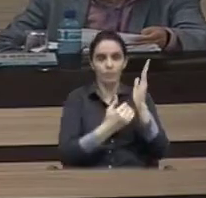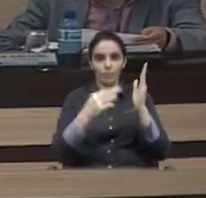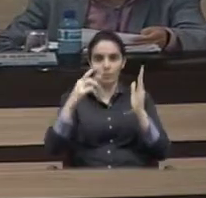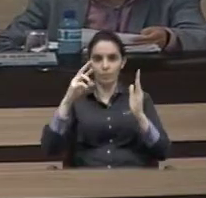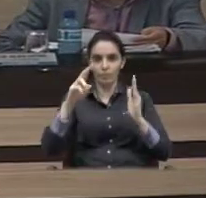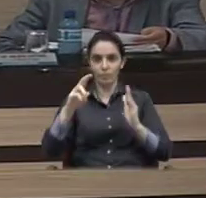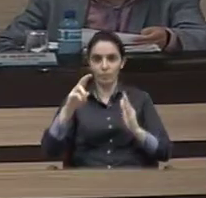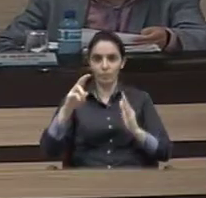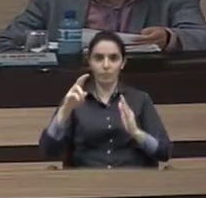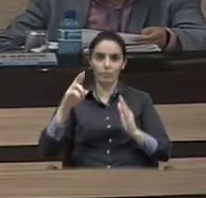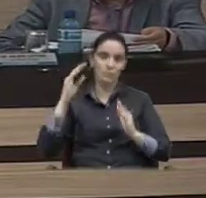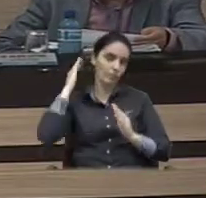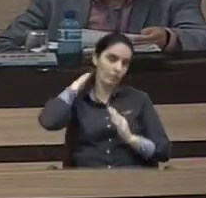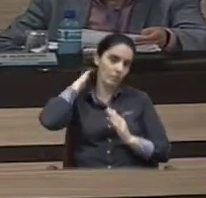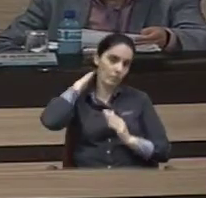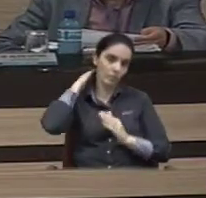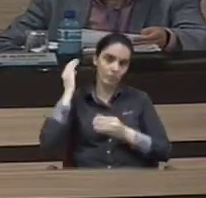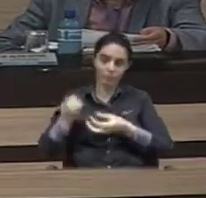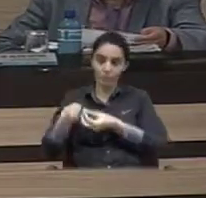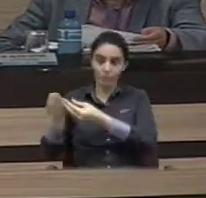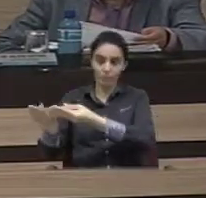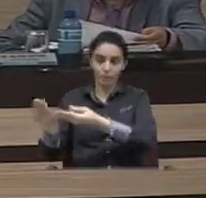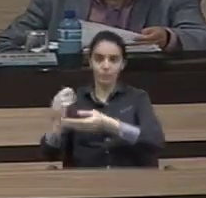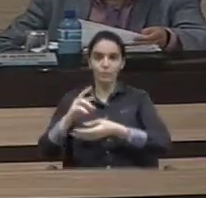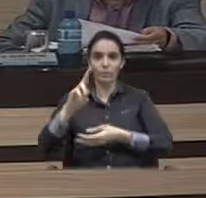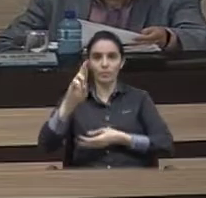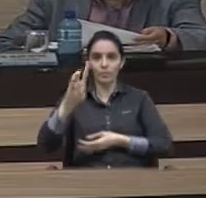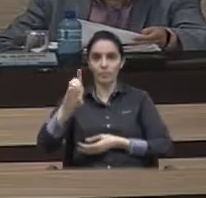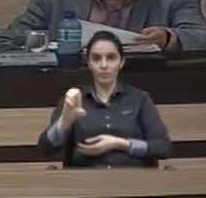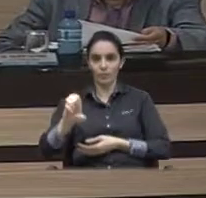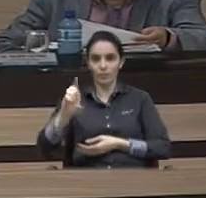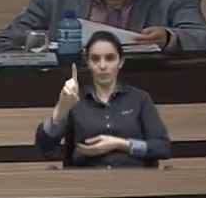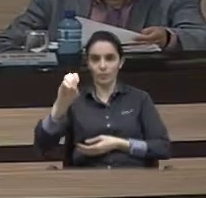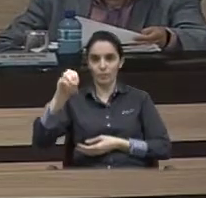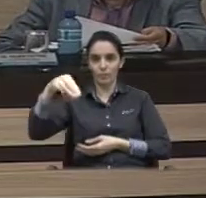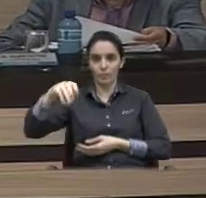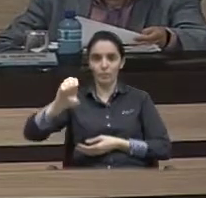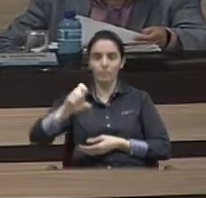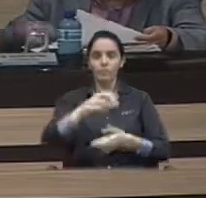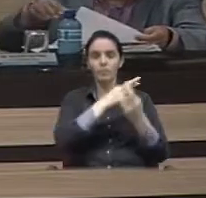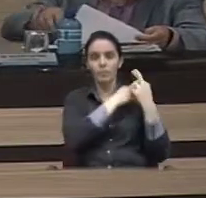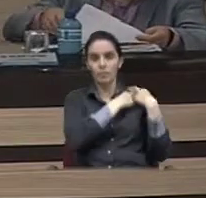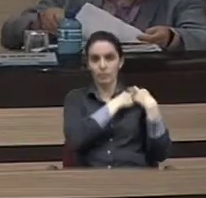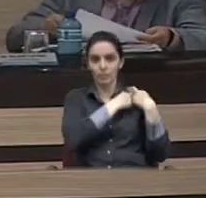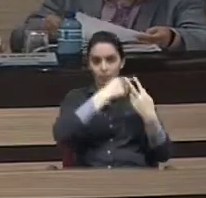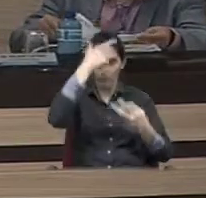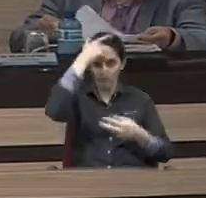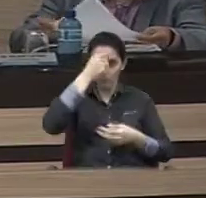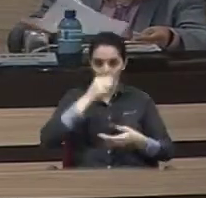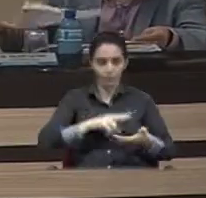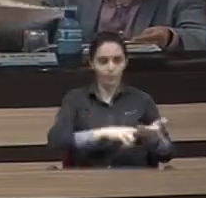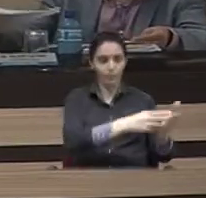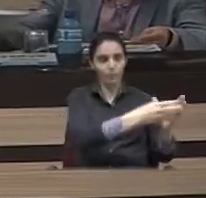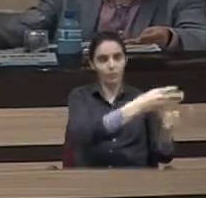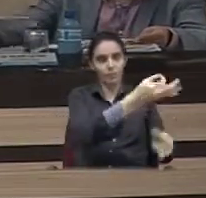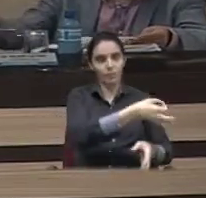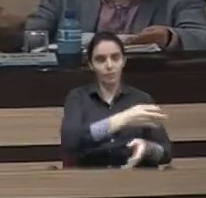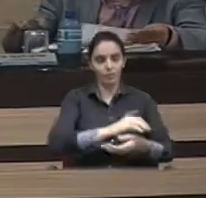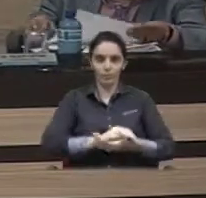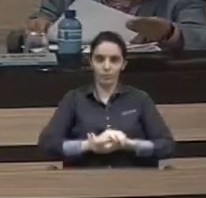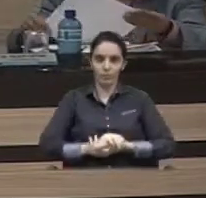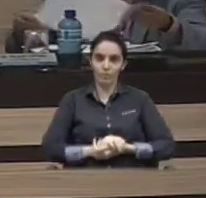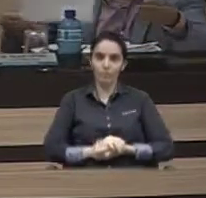de Medula Óssea, REDOME, e da outras providências. Vereador Rafael Camargo. Encaminhe-se às comissões